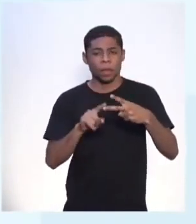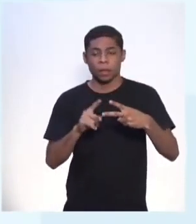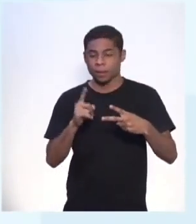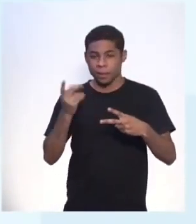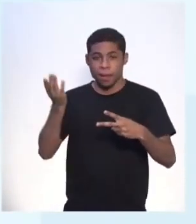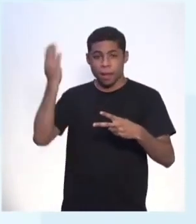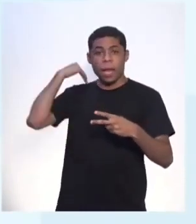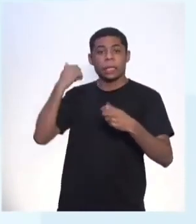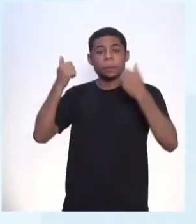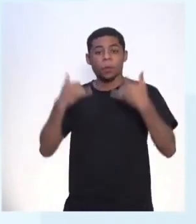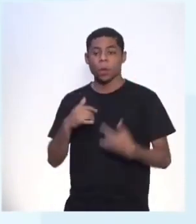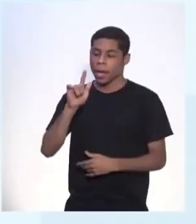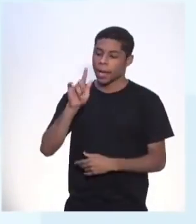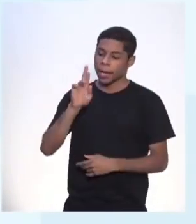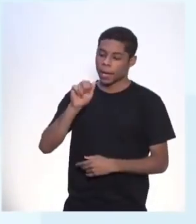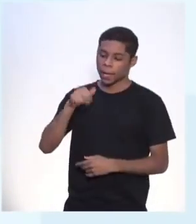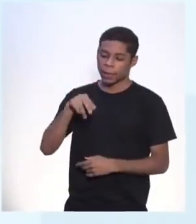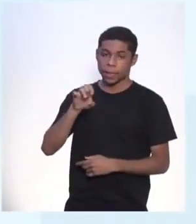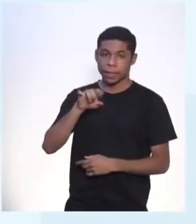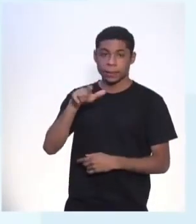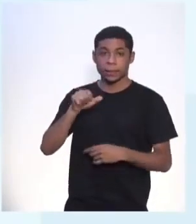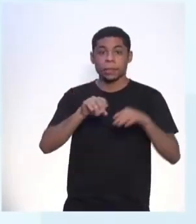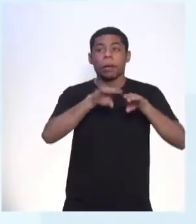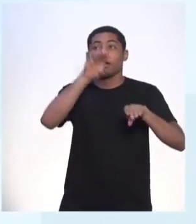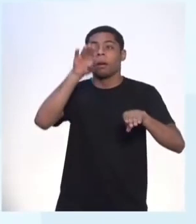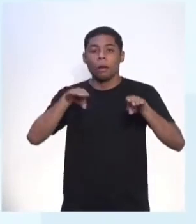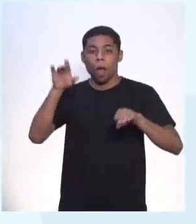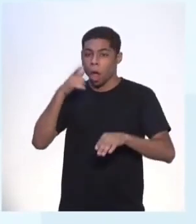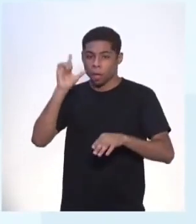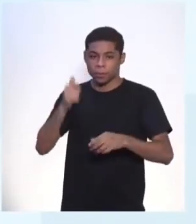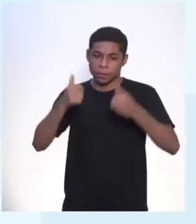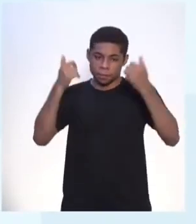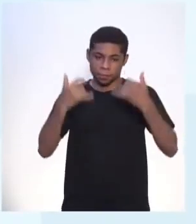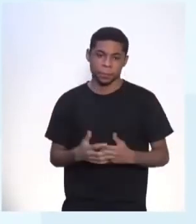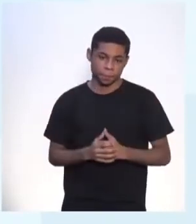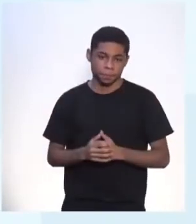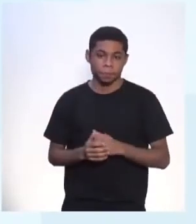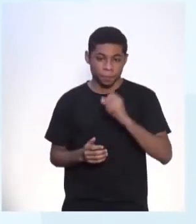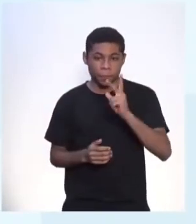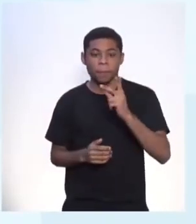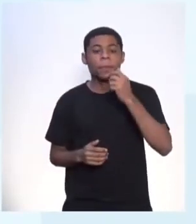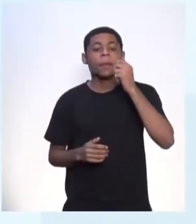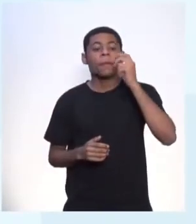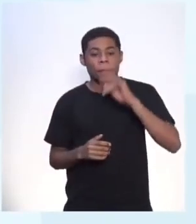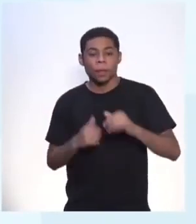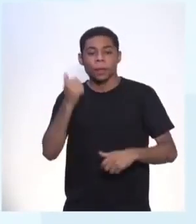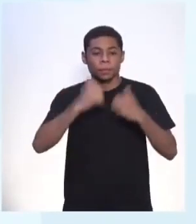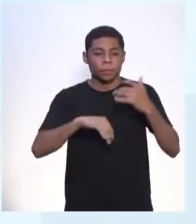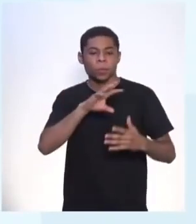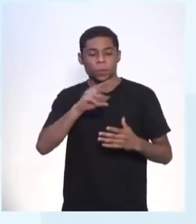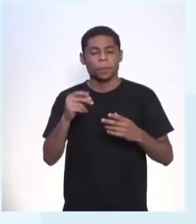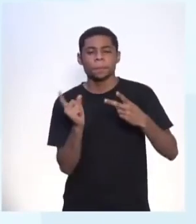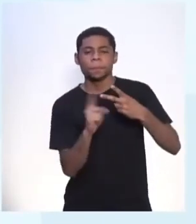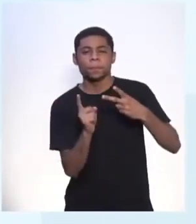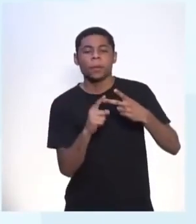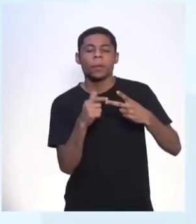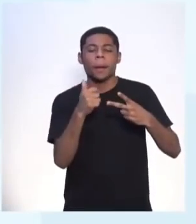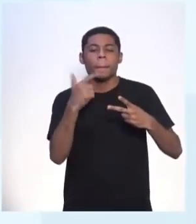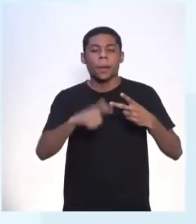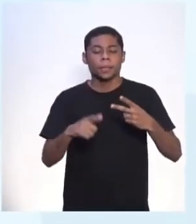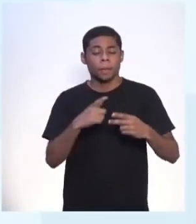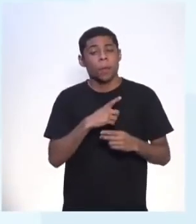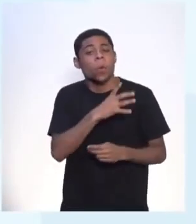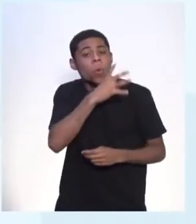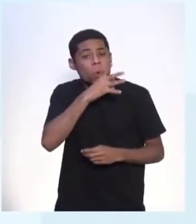ontem. Utilizando sentença algébrica para expressar a relação entre elas. O objeto de conhecimento são